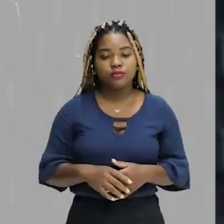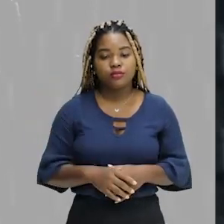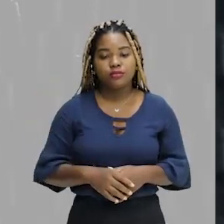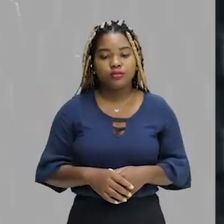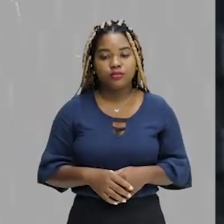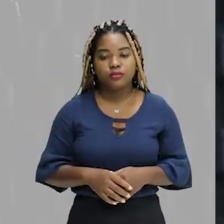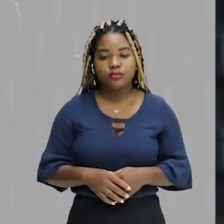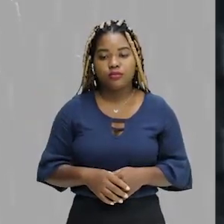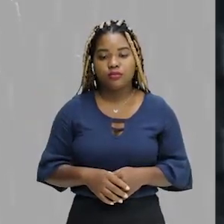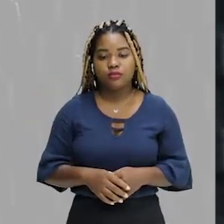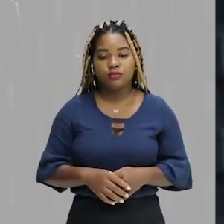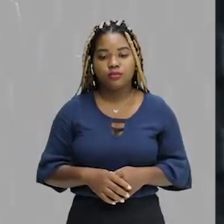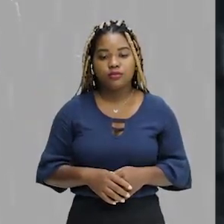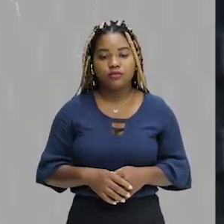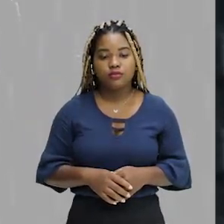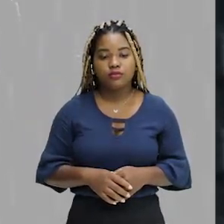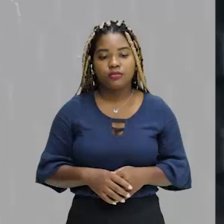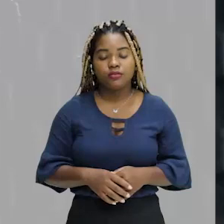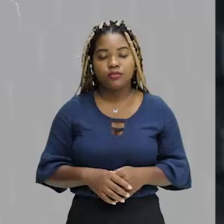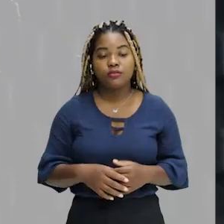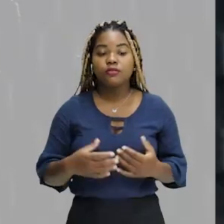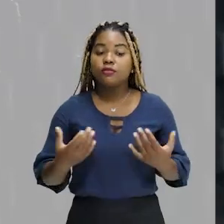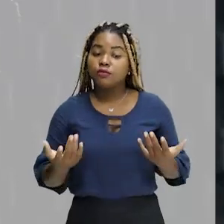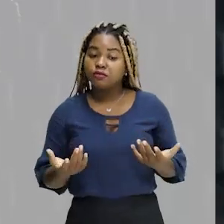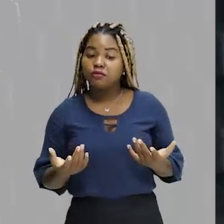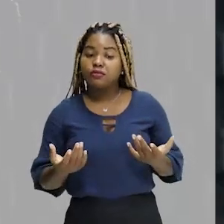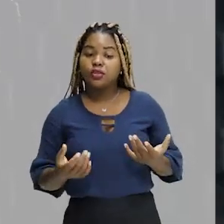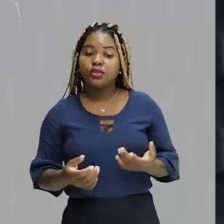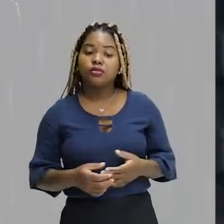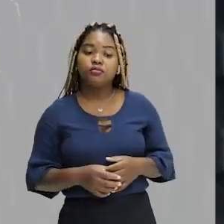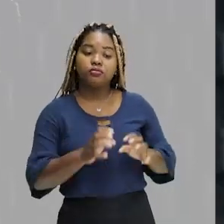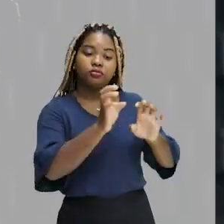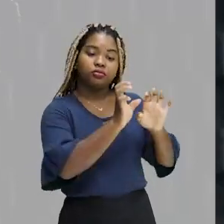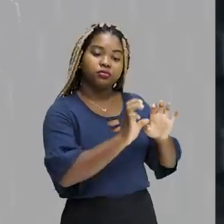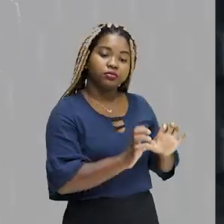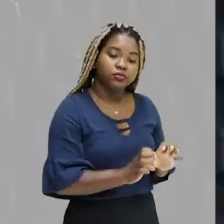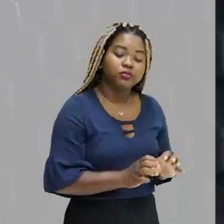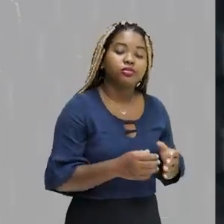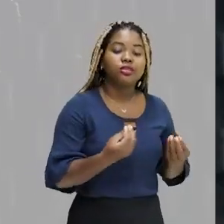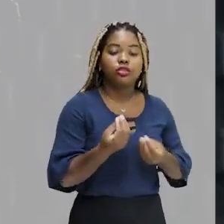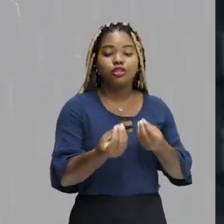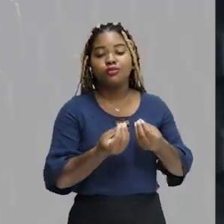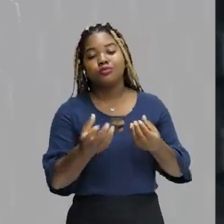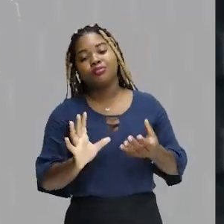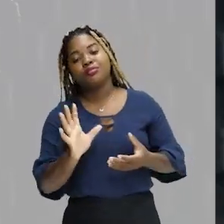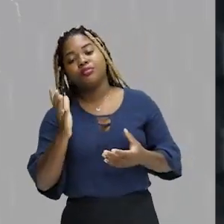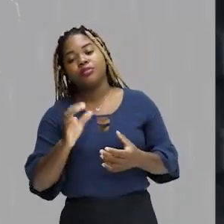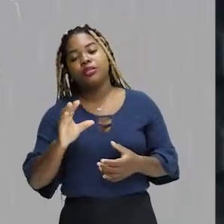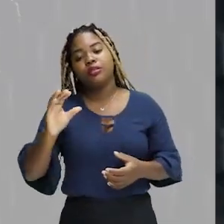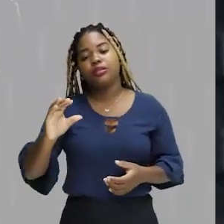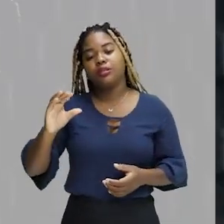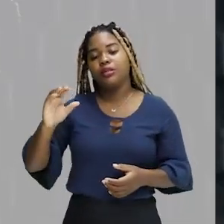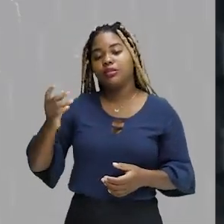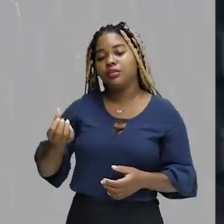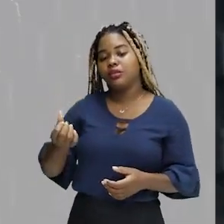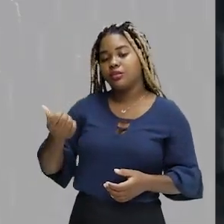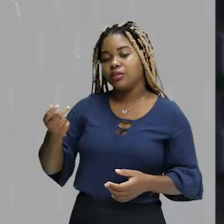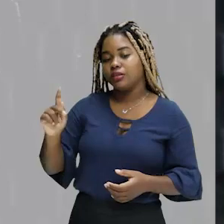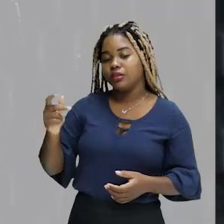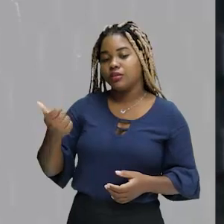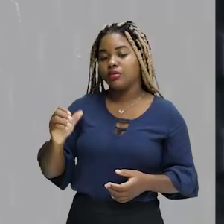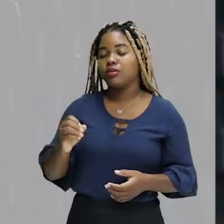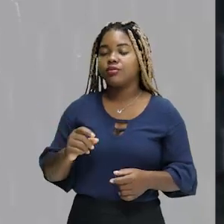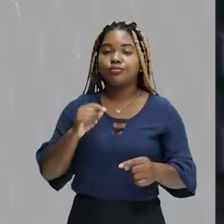3-metil-pente-1-ino. Aí eu montei a fórmula molecular desse composto, C6H10, não